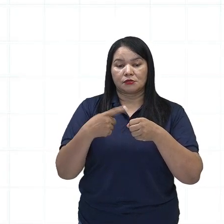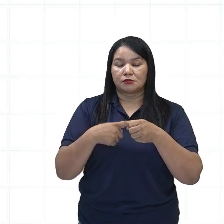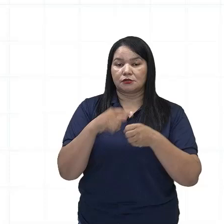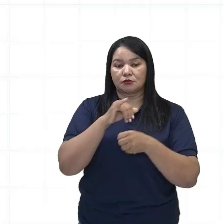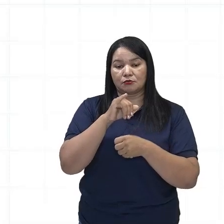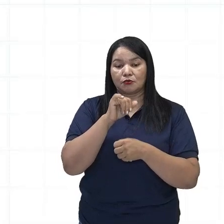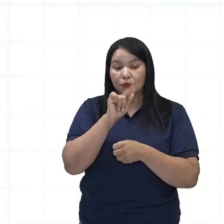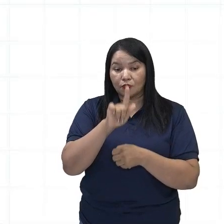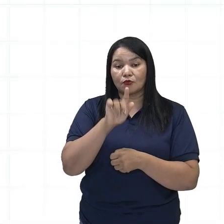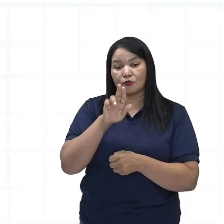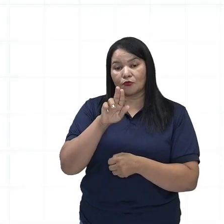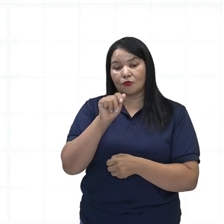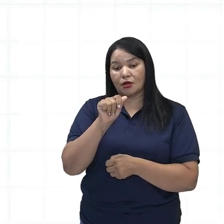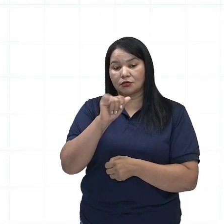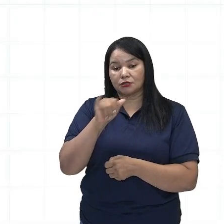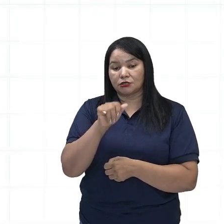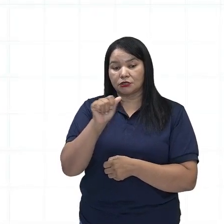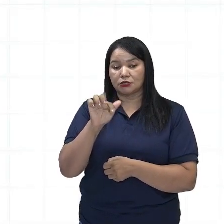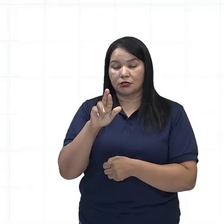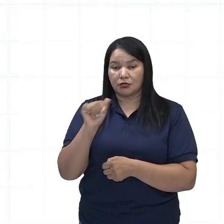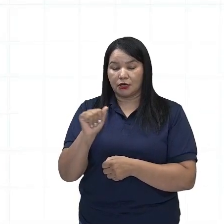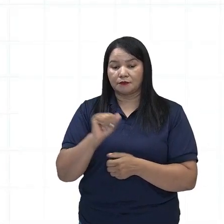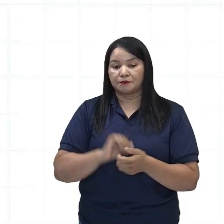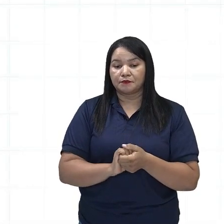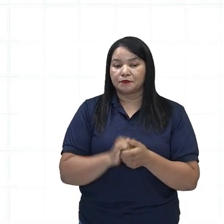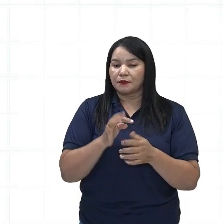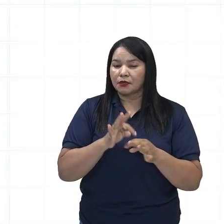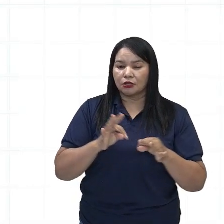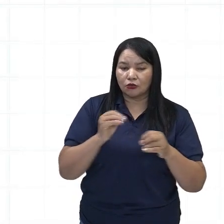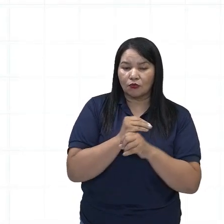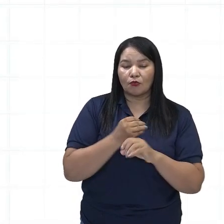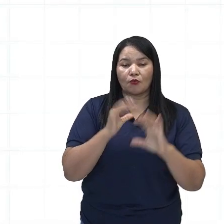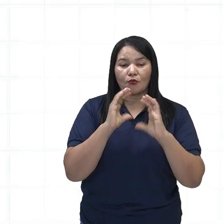de todas as comunidades, de todas as turmas.